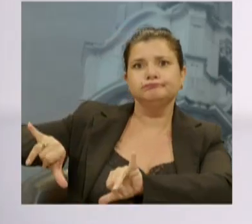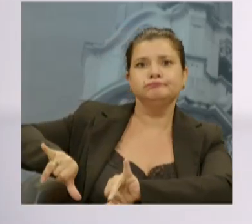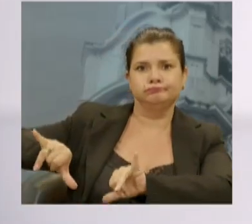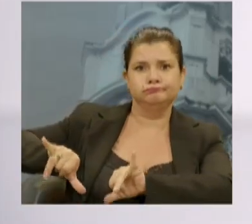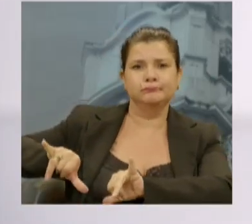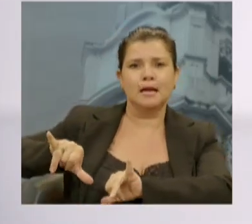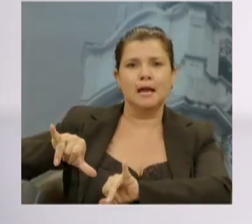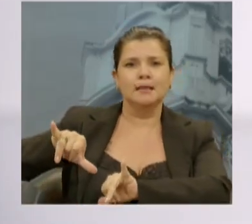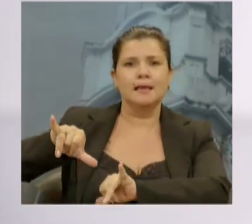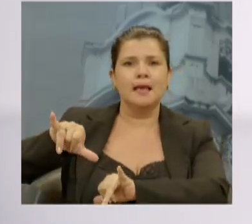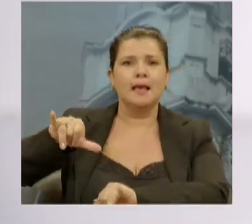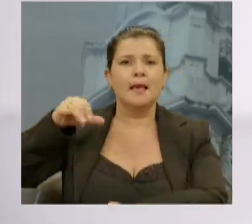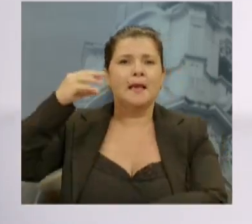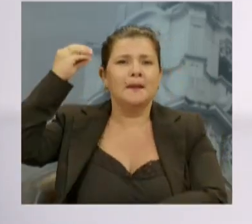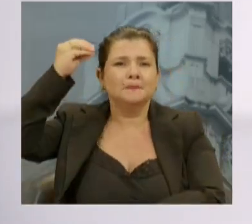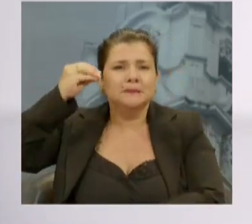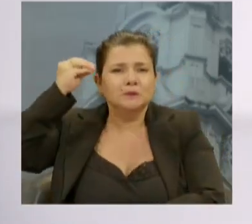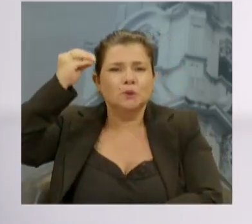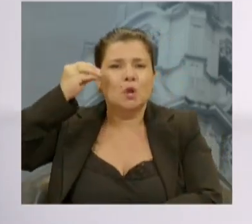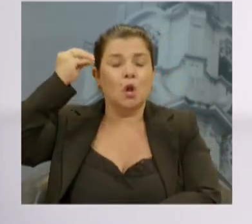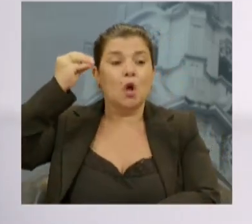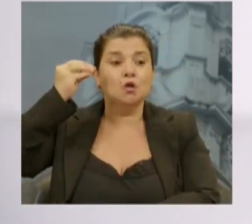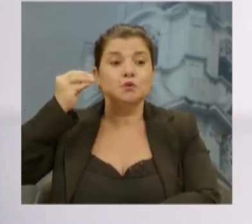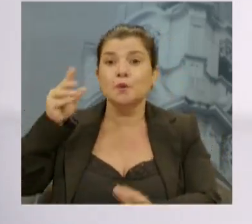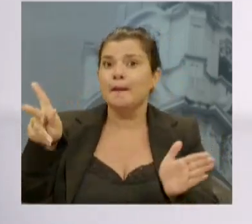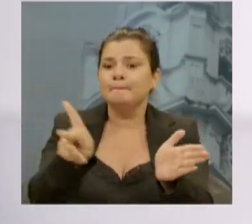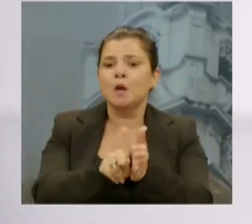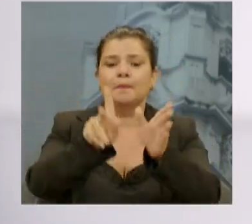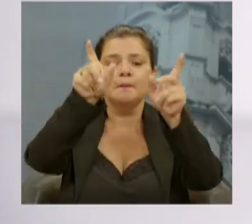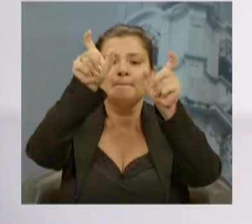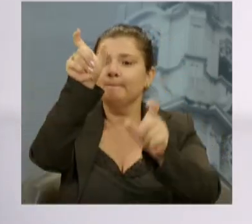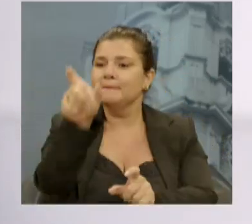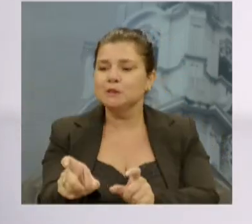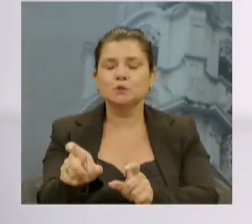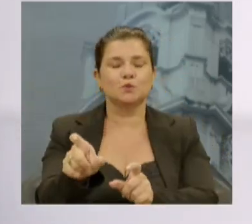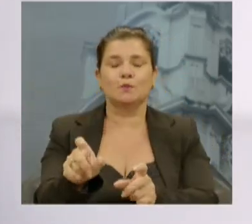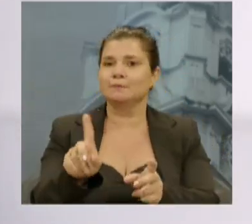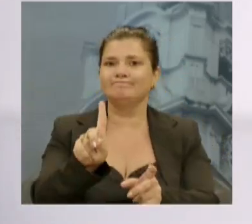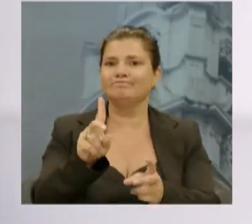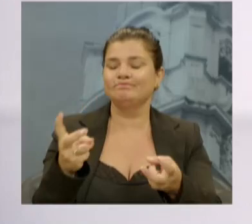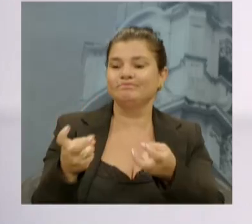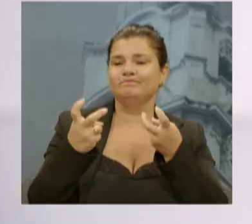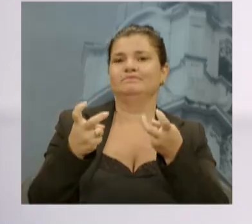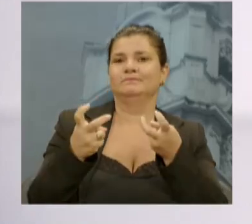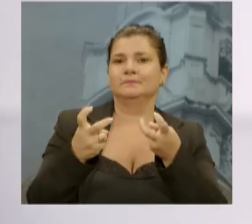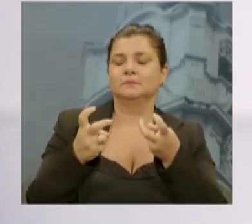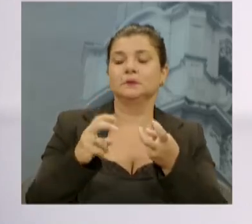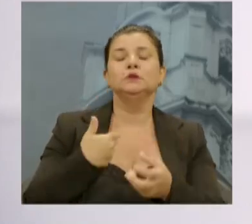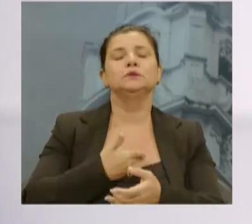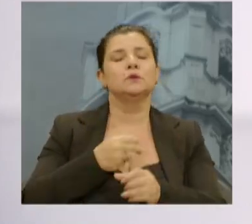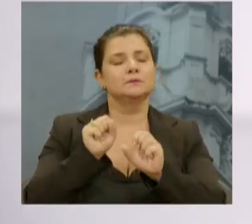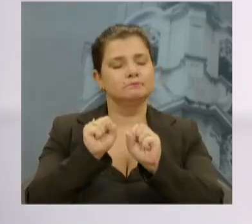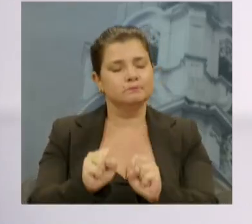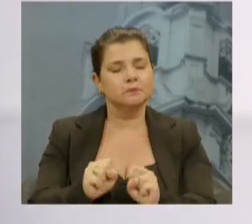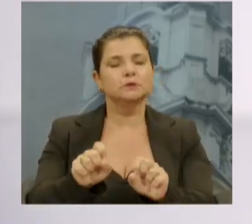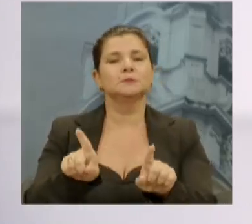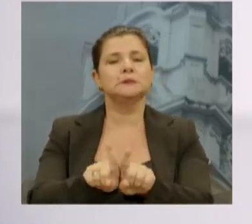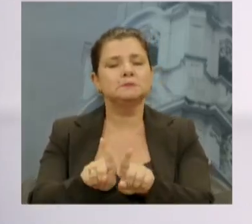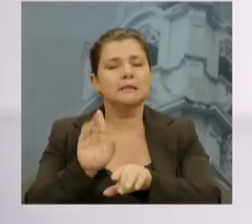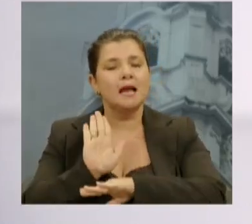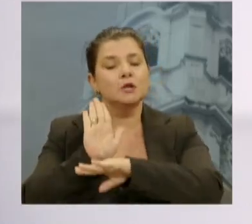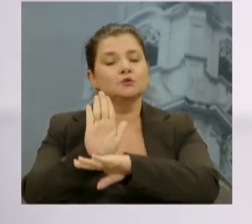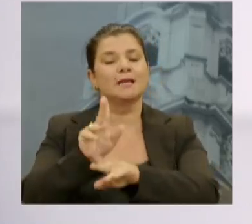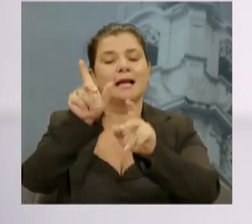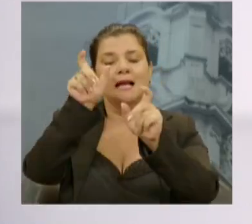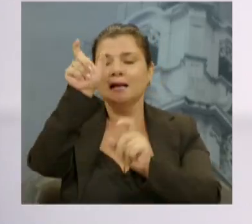mental, psicológico, e que às vezes a própria pessoa pode não estar percebendo isso. Então a gente também pode ajudar aquelas pessoas